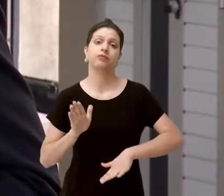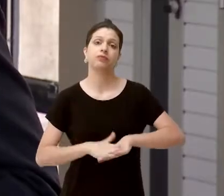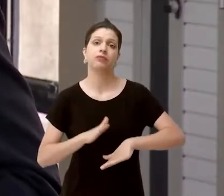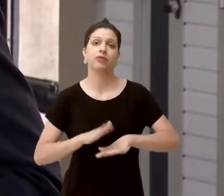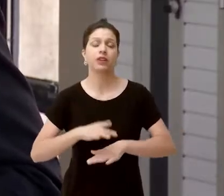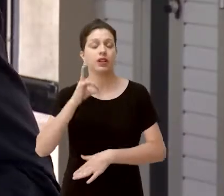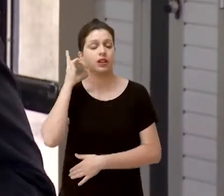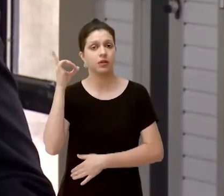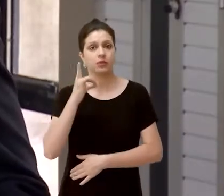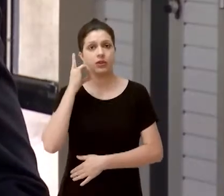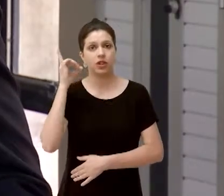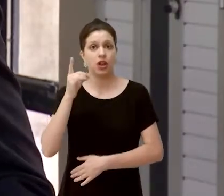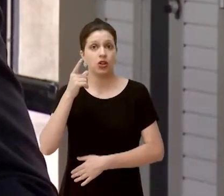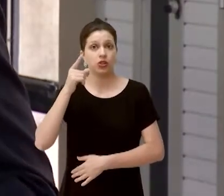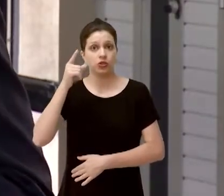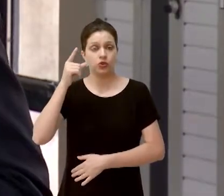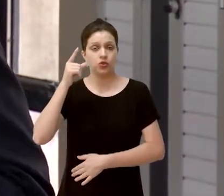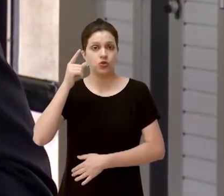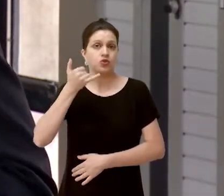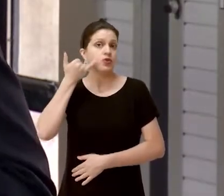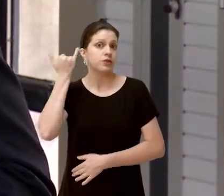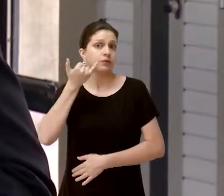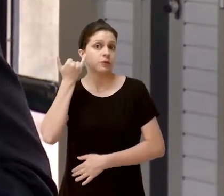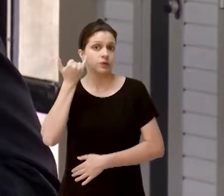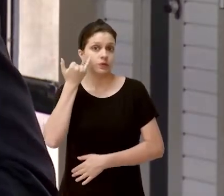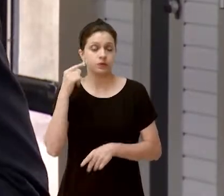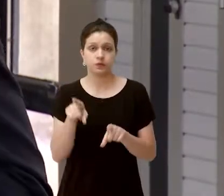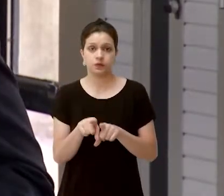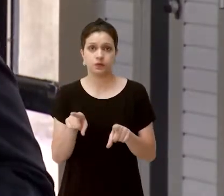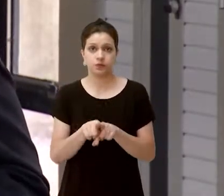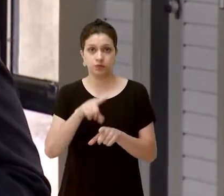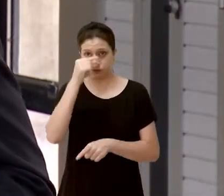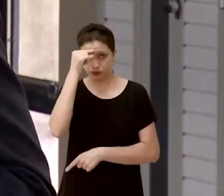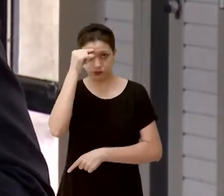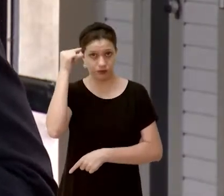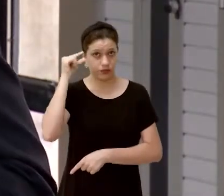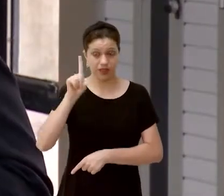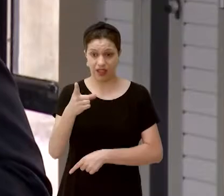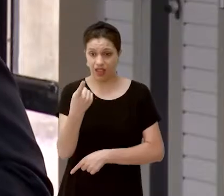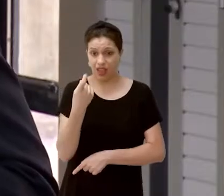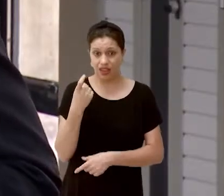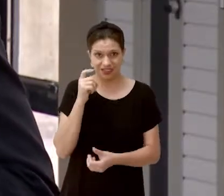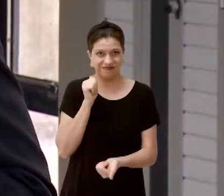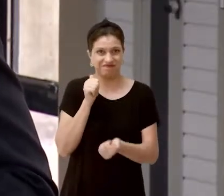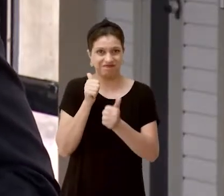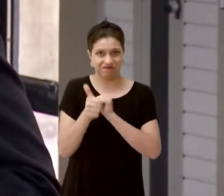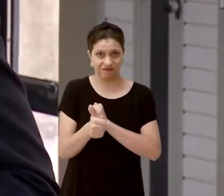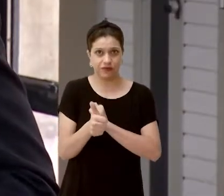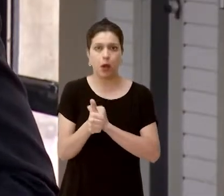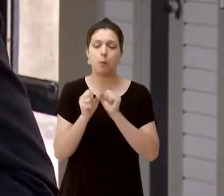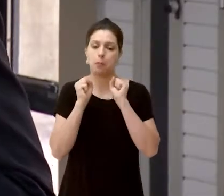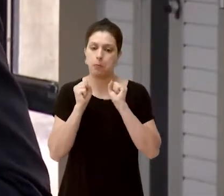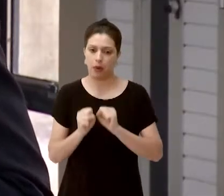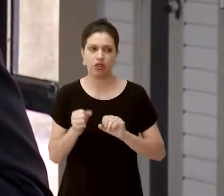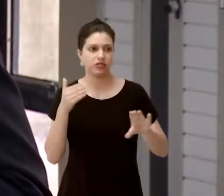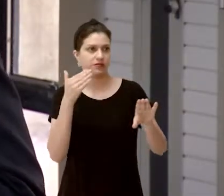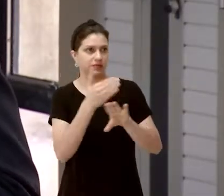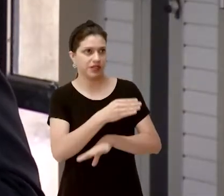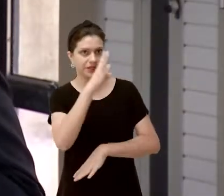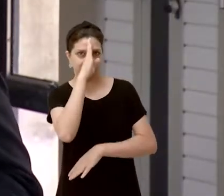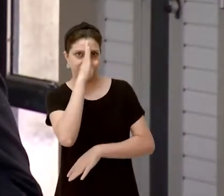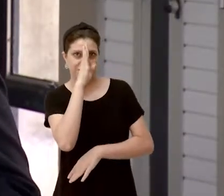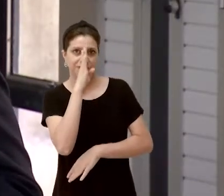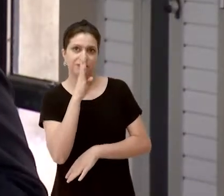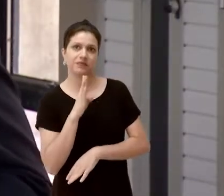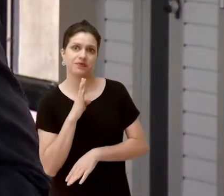dos deputados Jamilson Nami e Herculano Borges, os ex-atletas de Mato Grosso do Sul poderão agora ter acesso gratuito